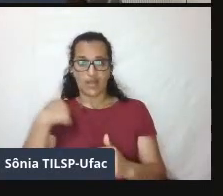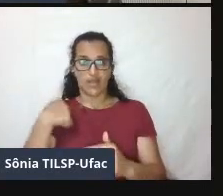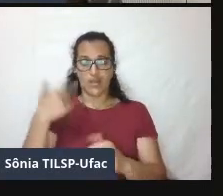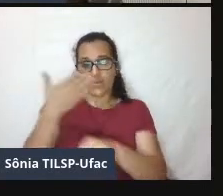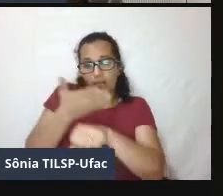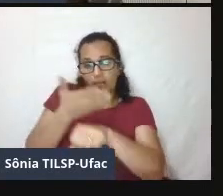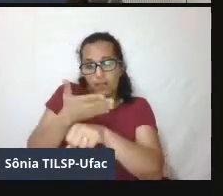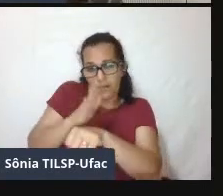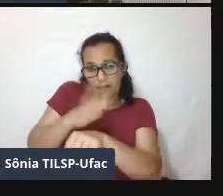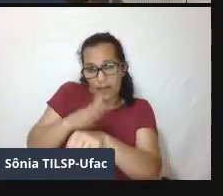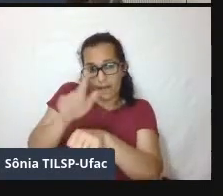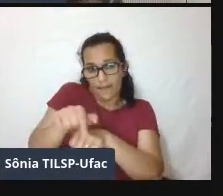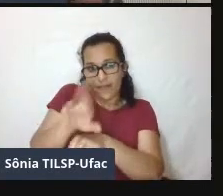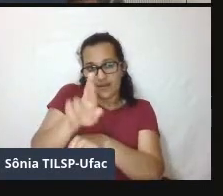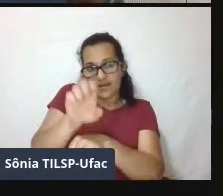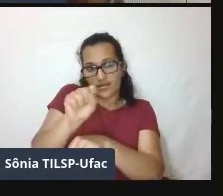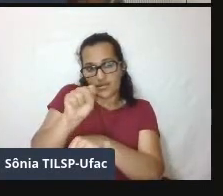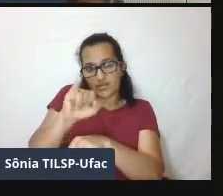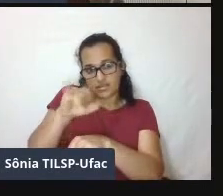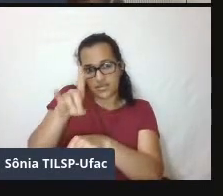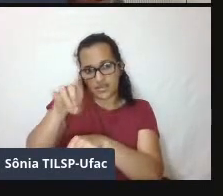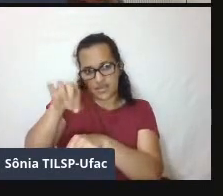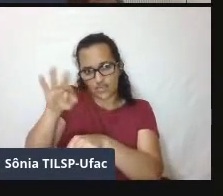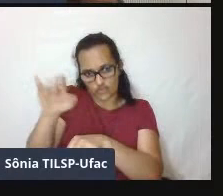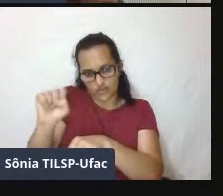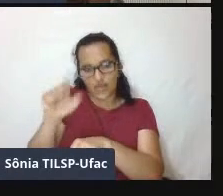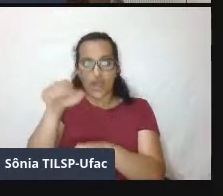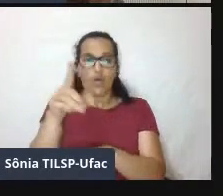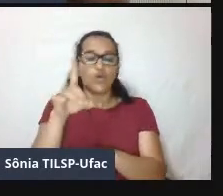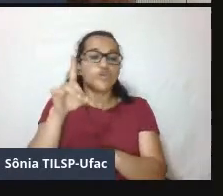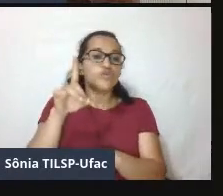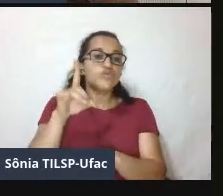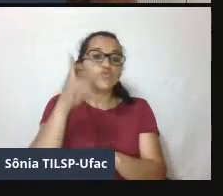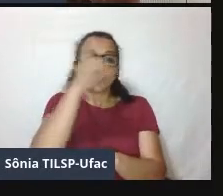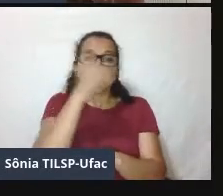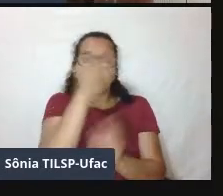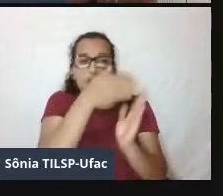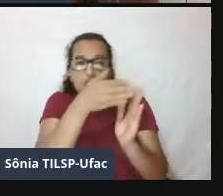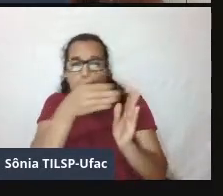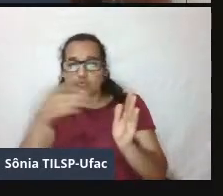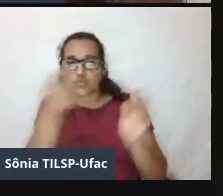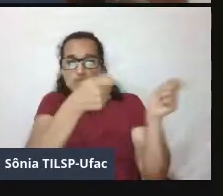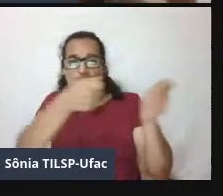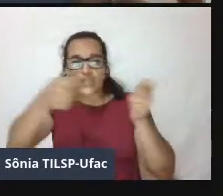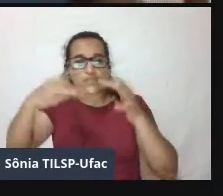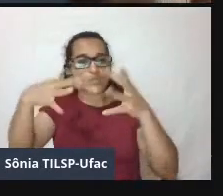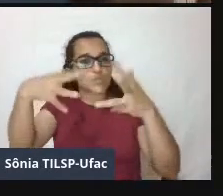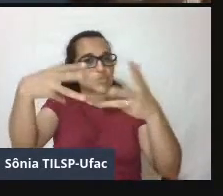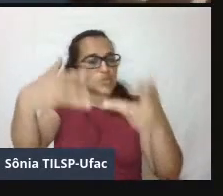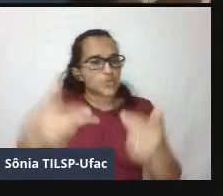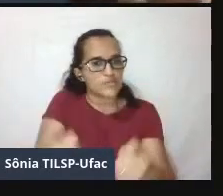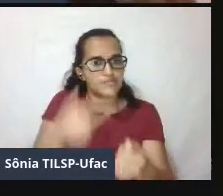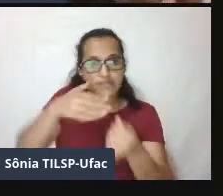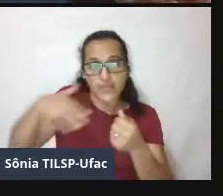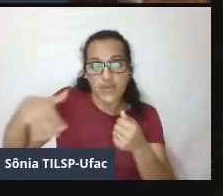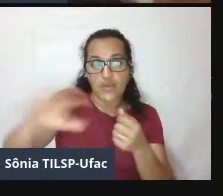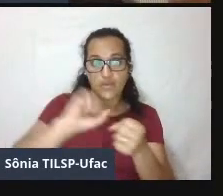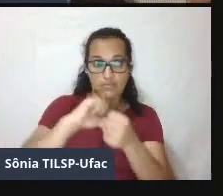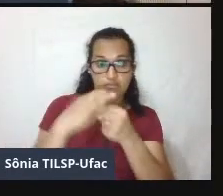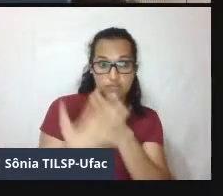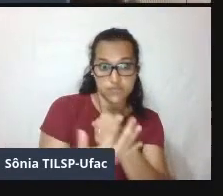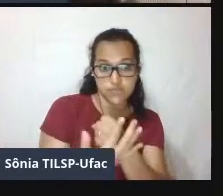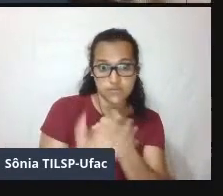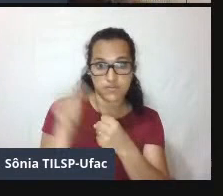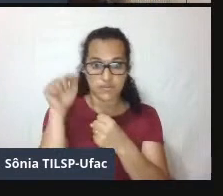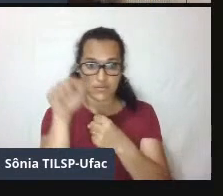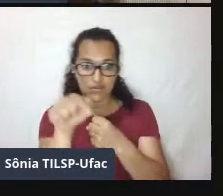domingo. Mas quando você está na organização de um espaço, desde o primeiro nome que foi colado no armário para identificar